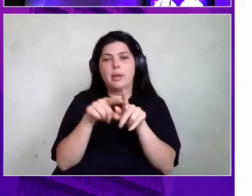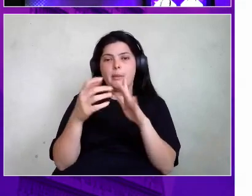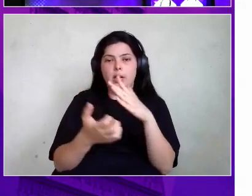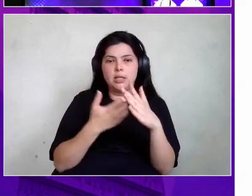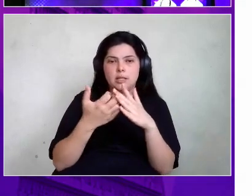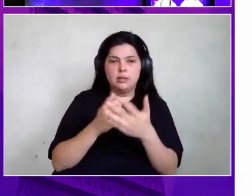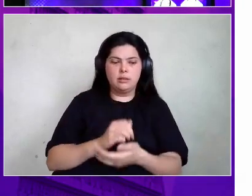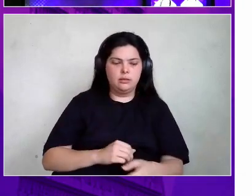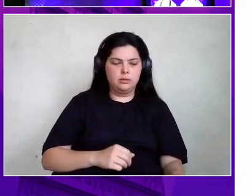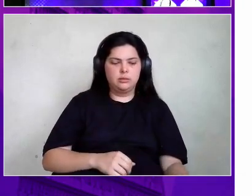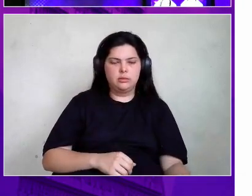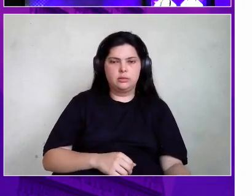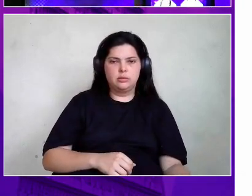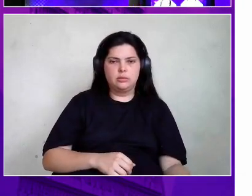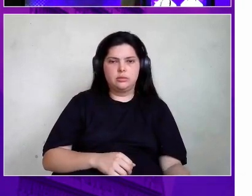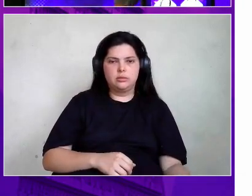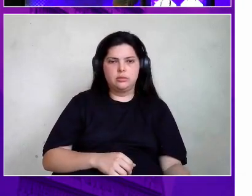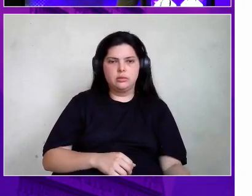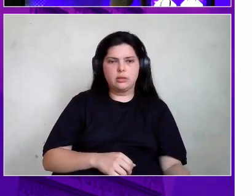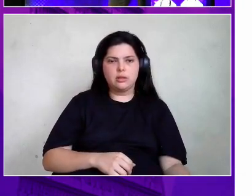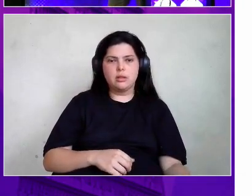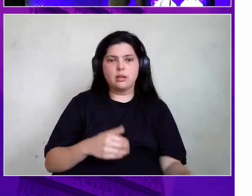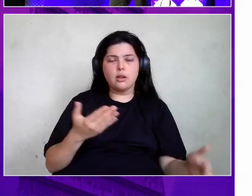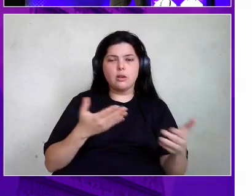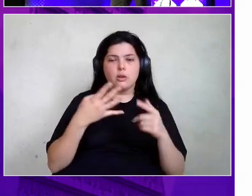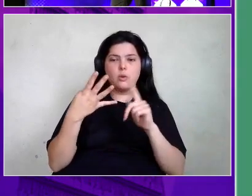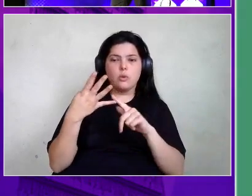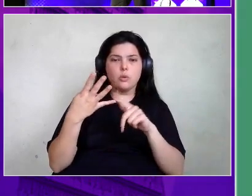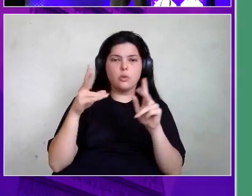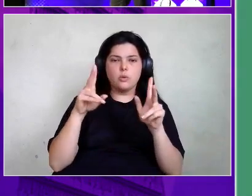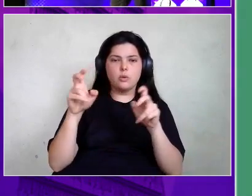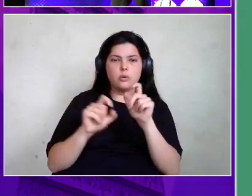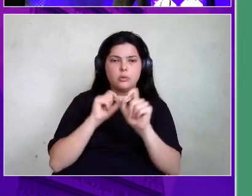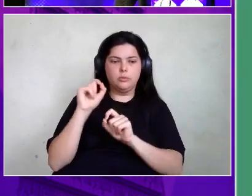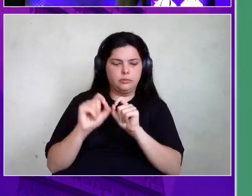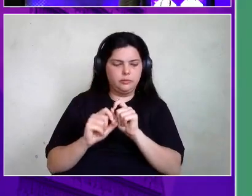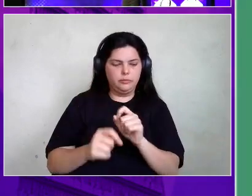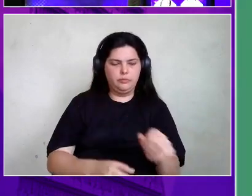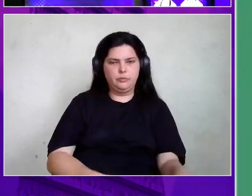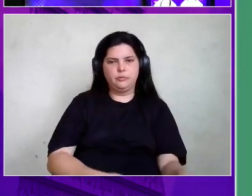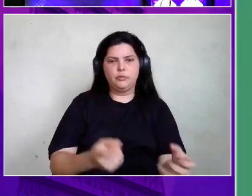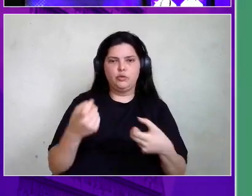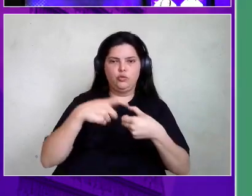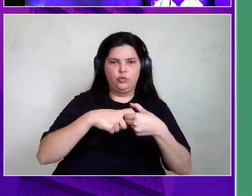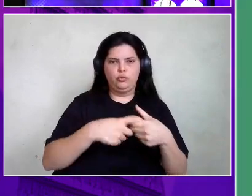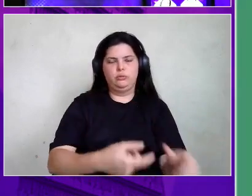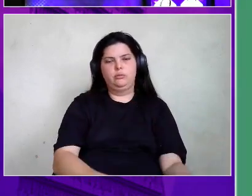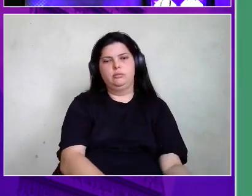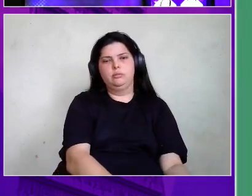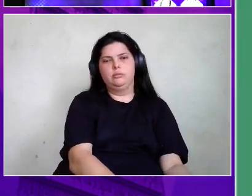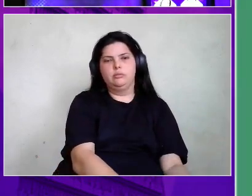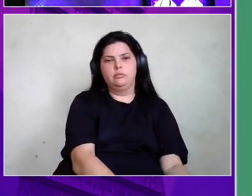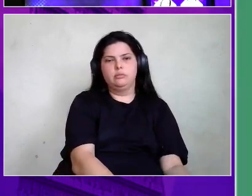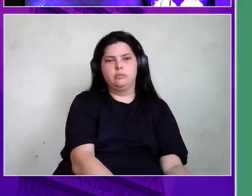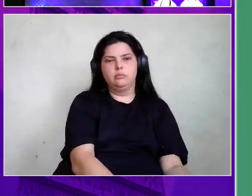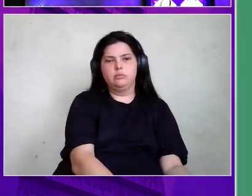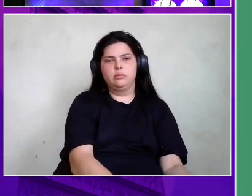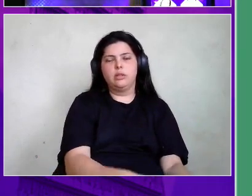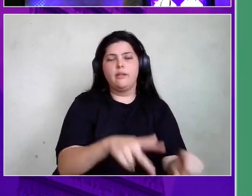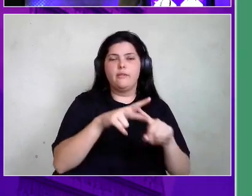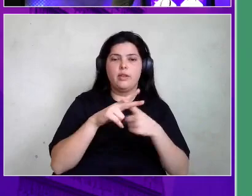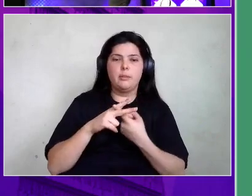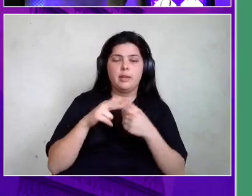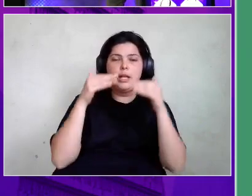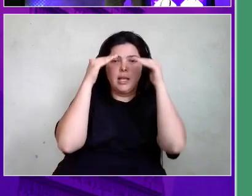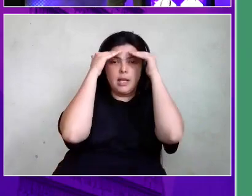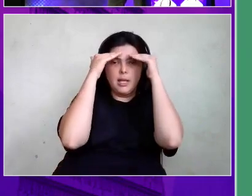Bom, e aí chegamos no nosso quarto tópico, volta aqui, que é as ferramentas respeitando os pipelines. Então,